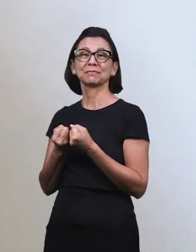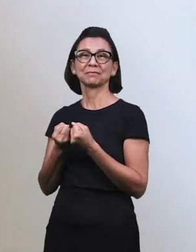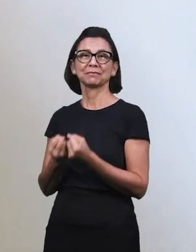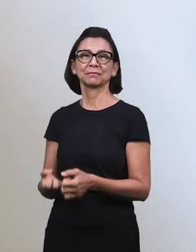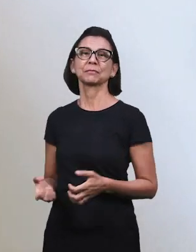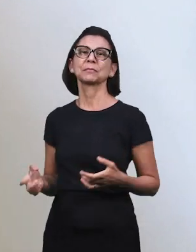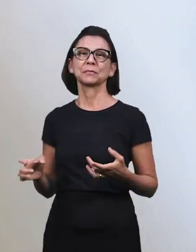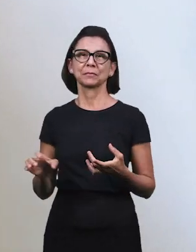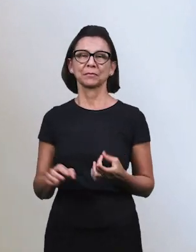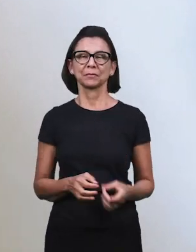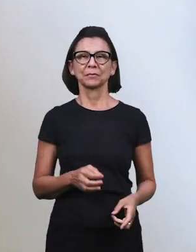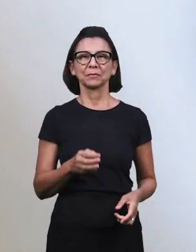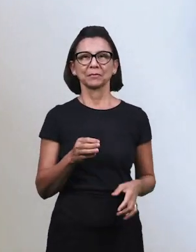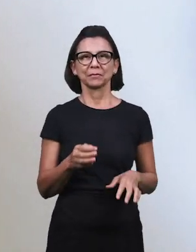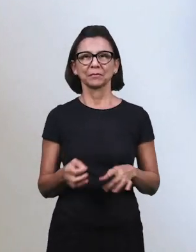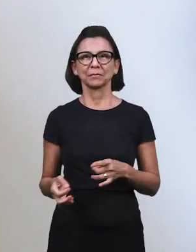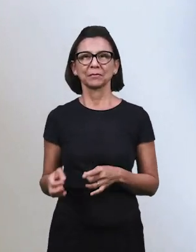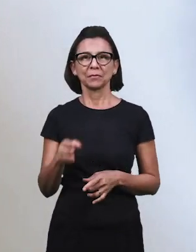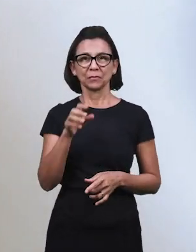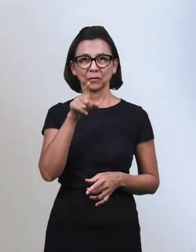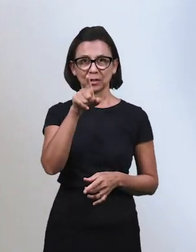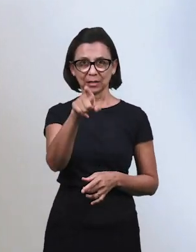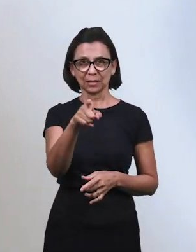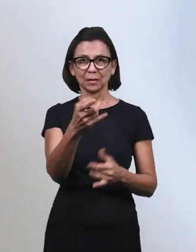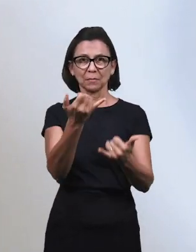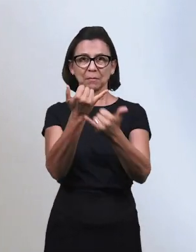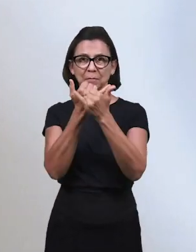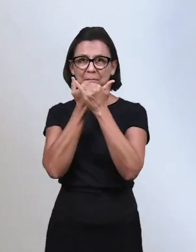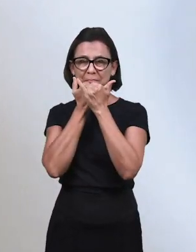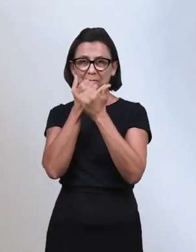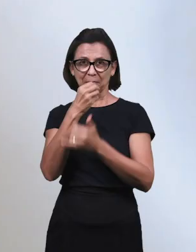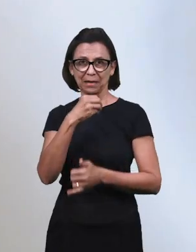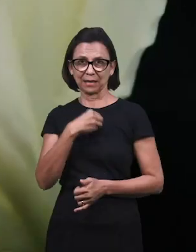tu terás o seu perdão.